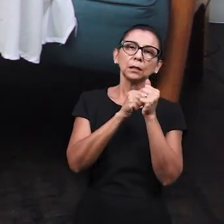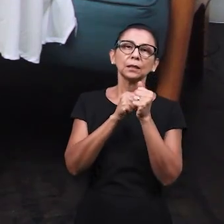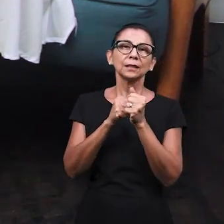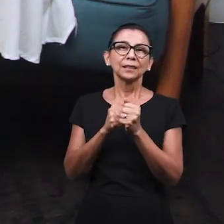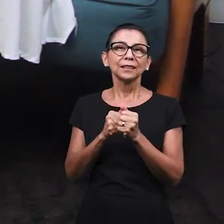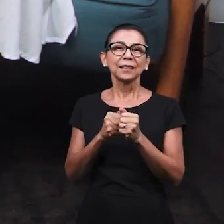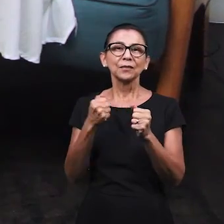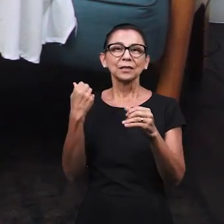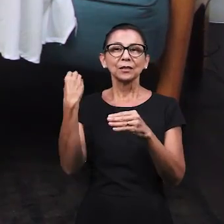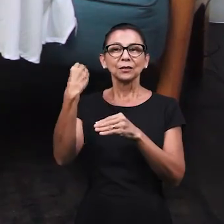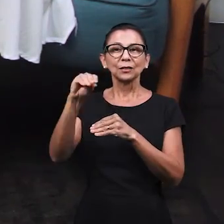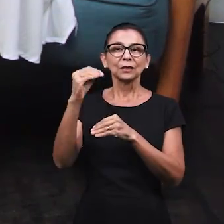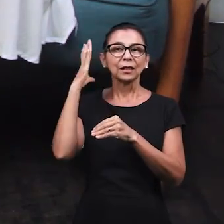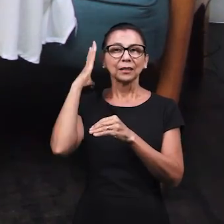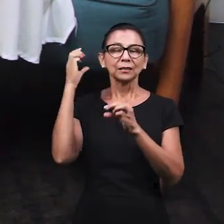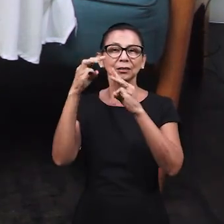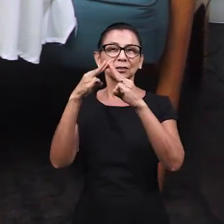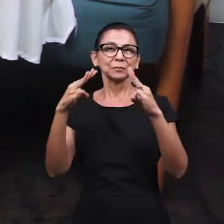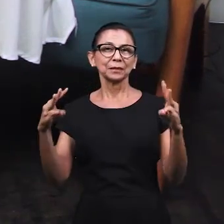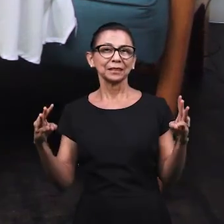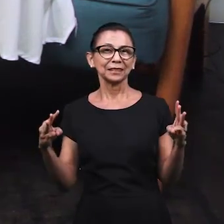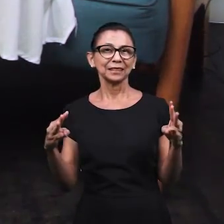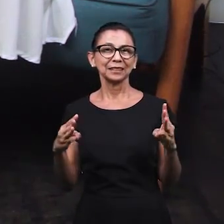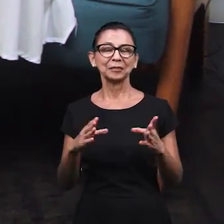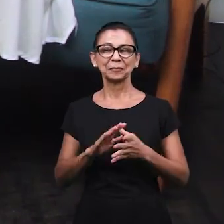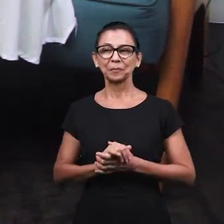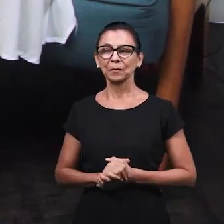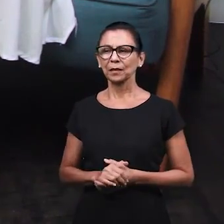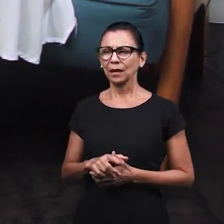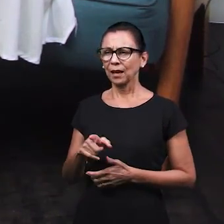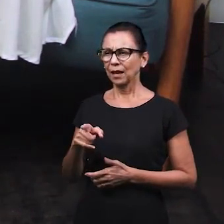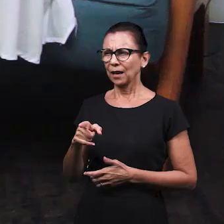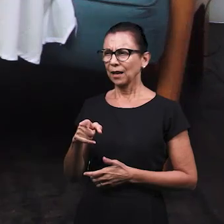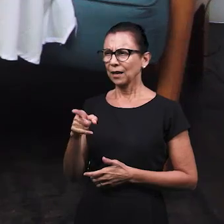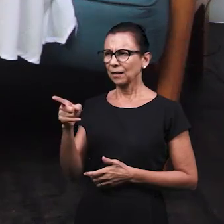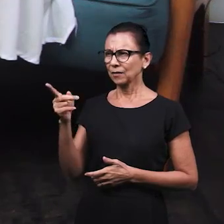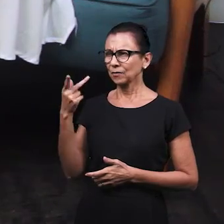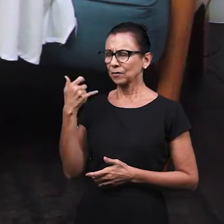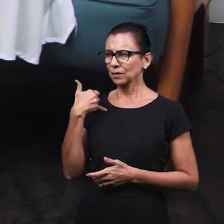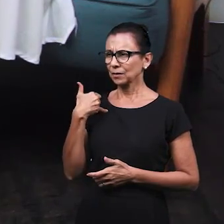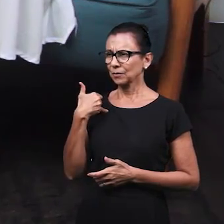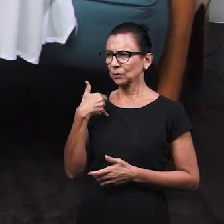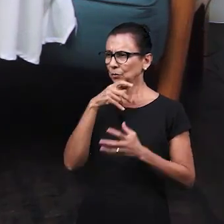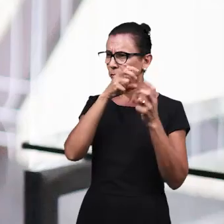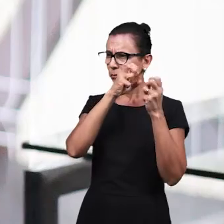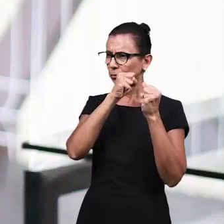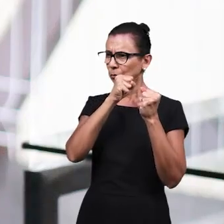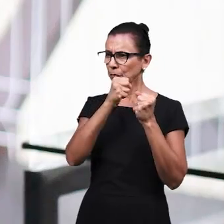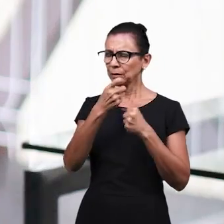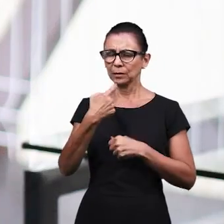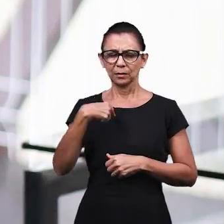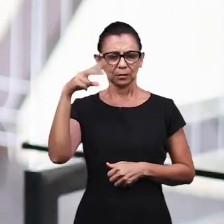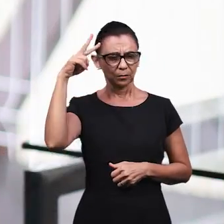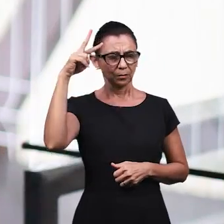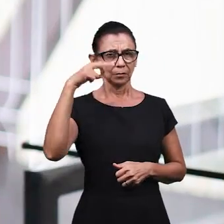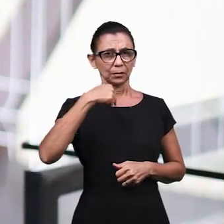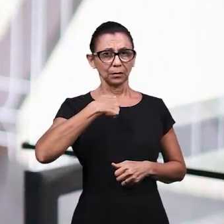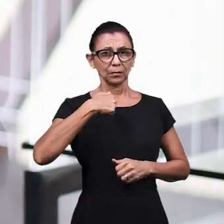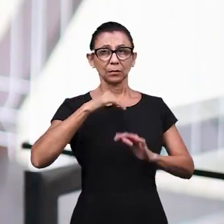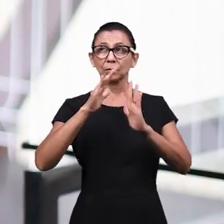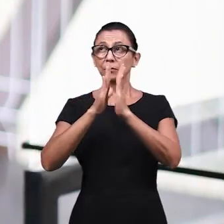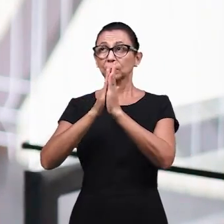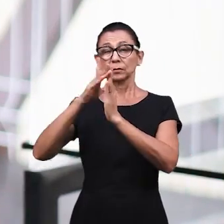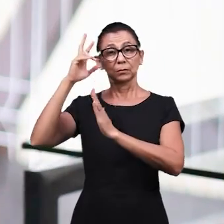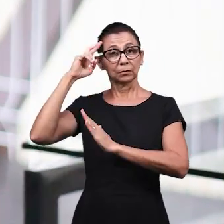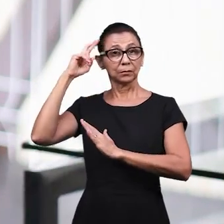e está tudo certo. Só falando a respeito de colocar para dormir, eu lembrei de uma situação que eu